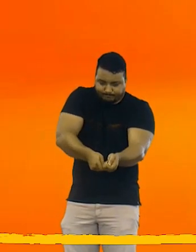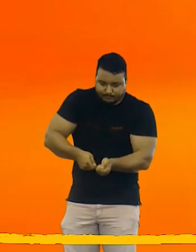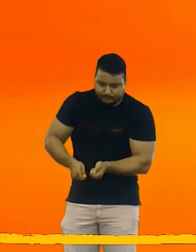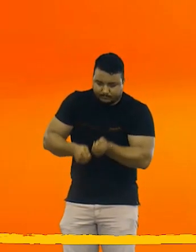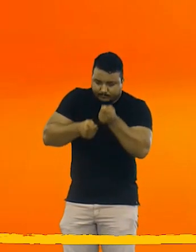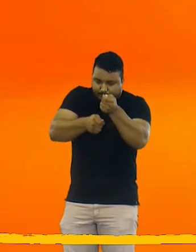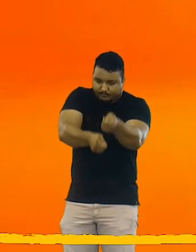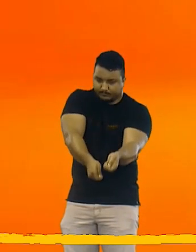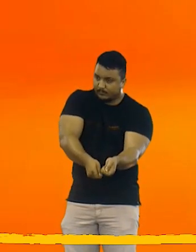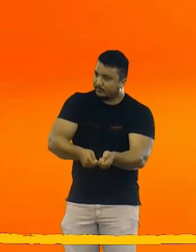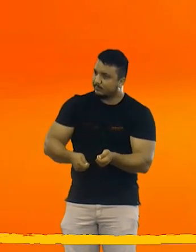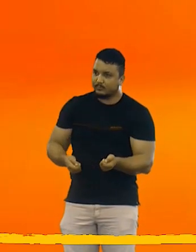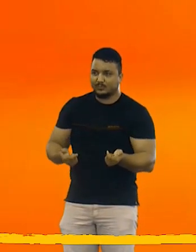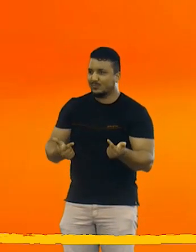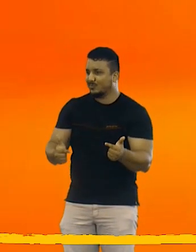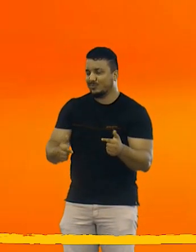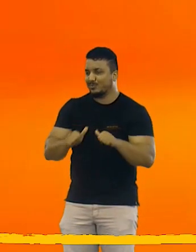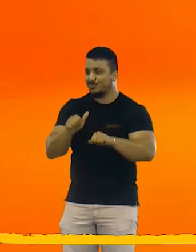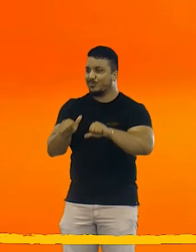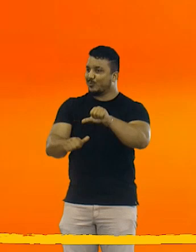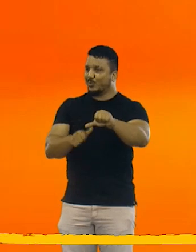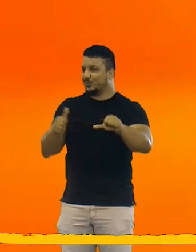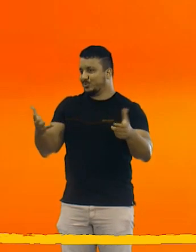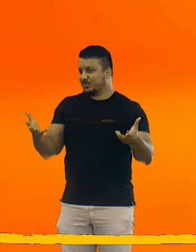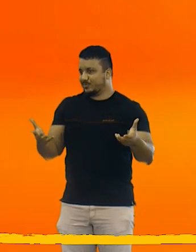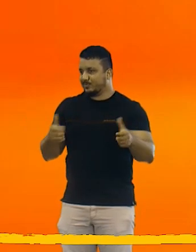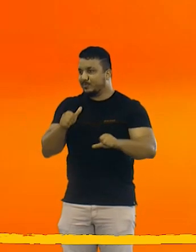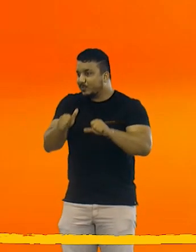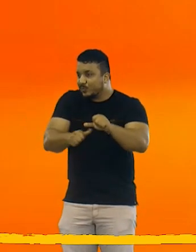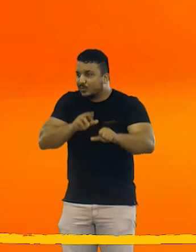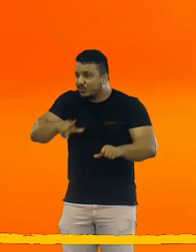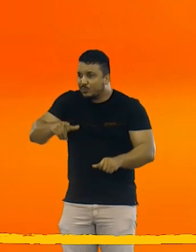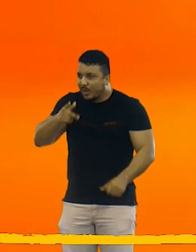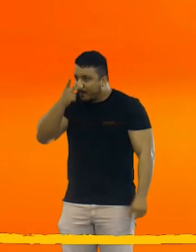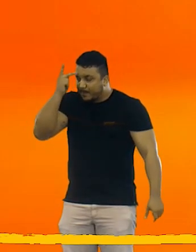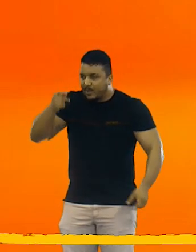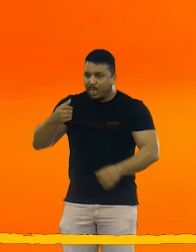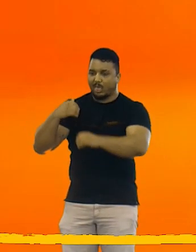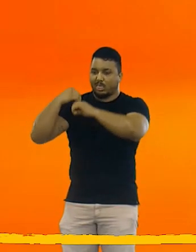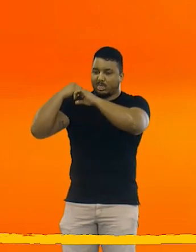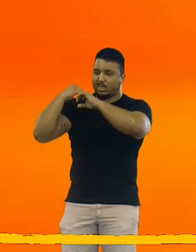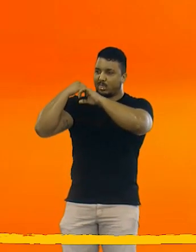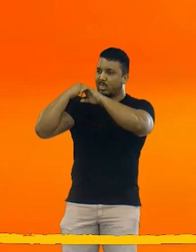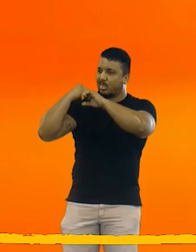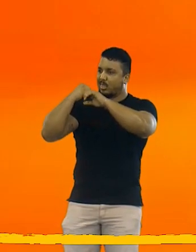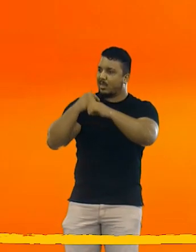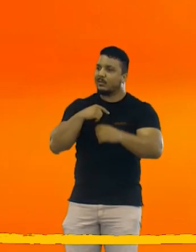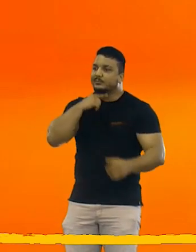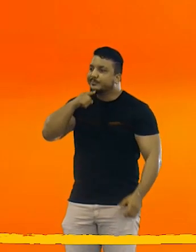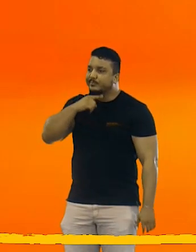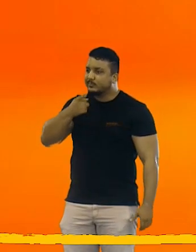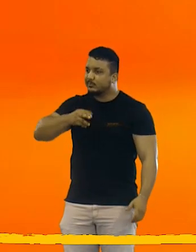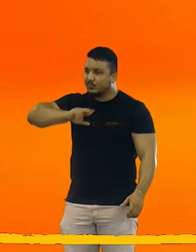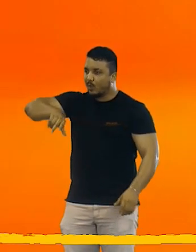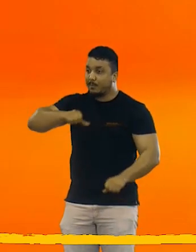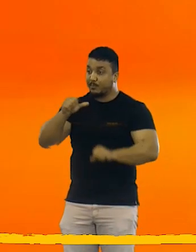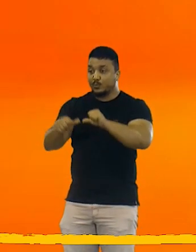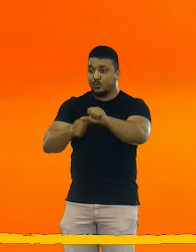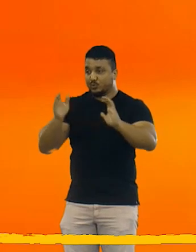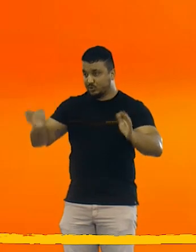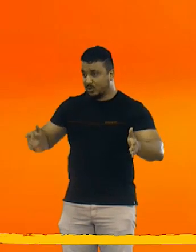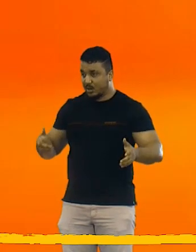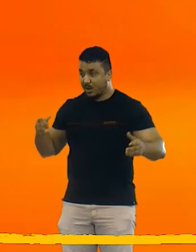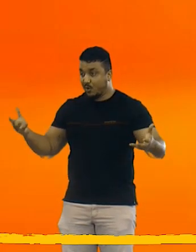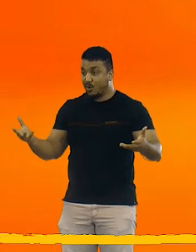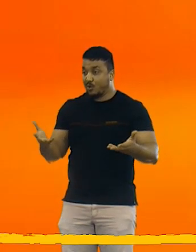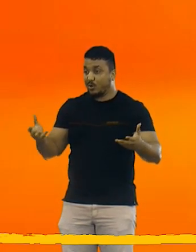na verdade, não é mais assim, né? A gente não tem mais o Chico Bento nos interiores do Brasil. Então, vamos para os itens, para a gente entender o que